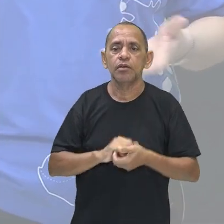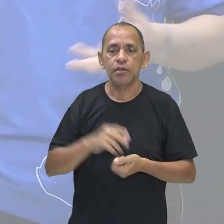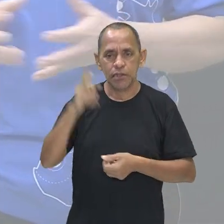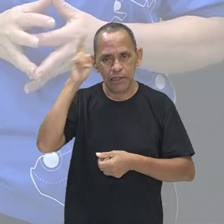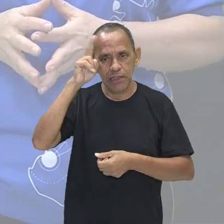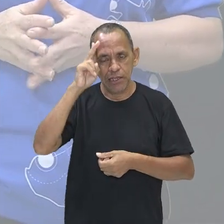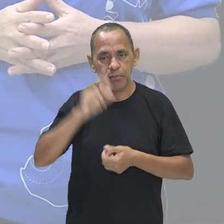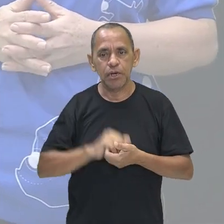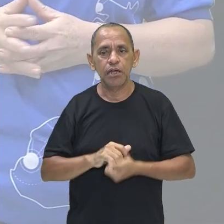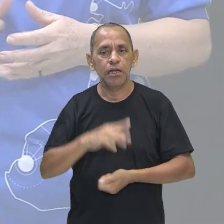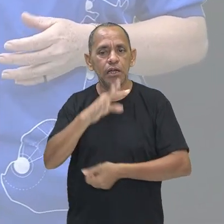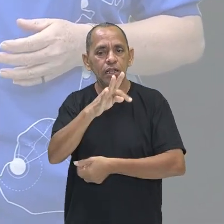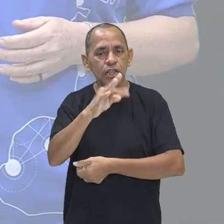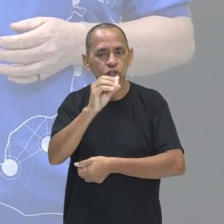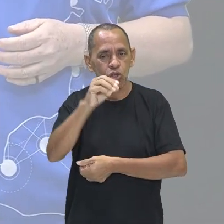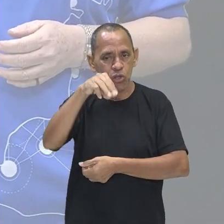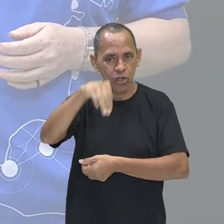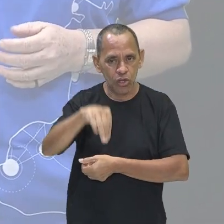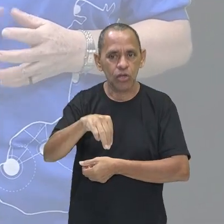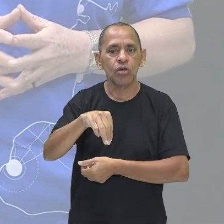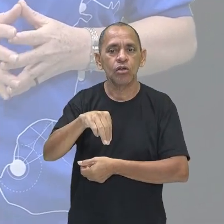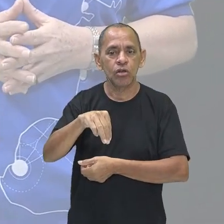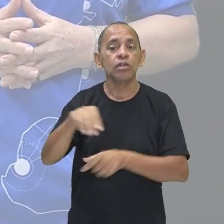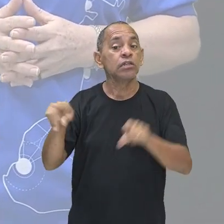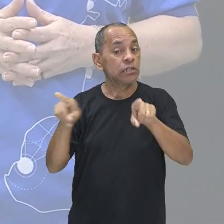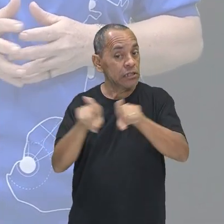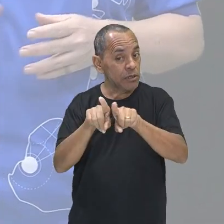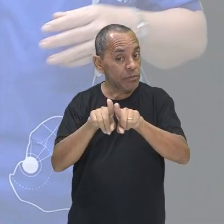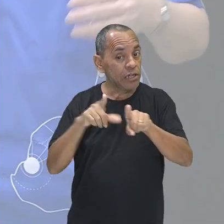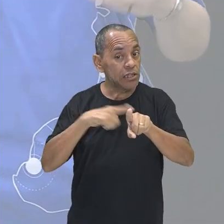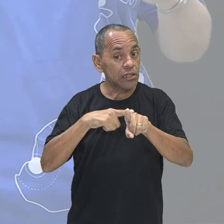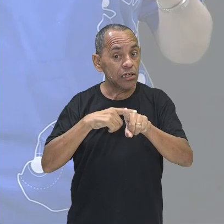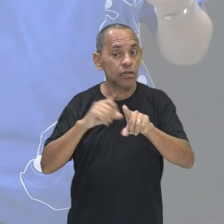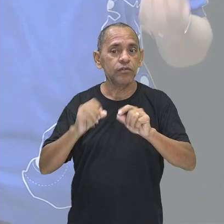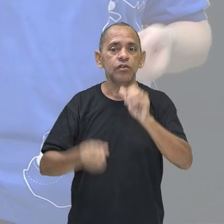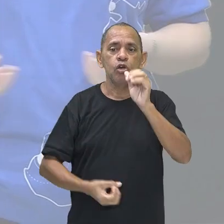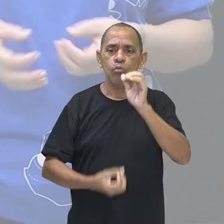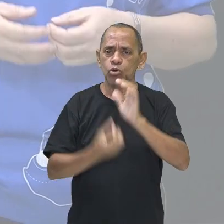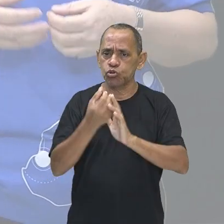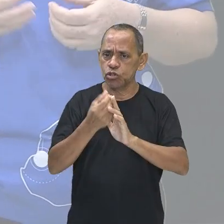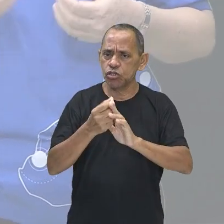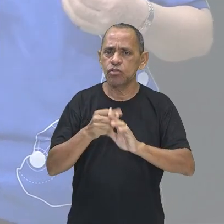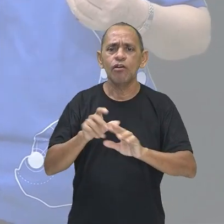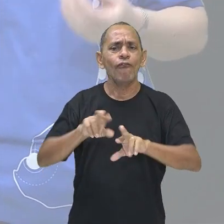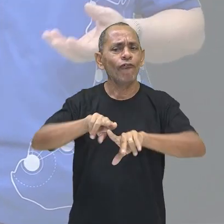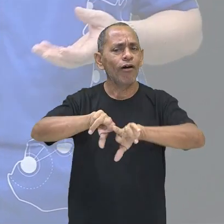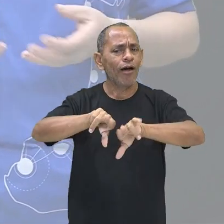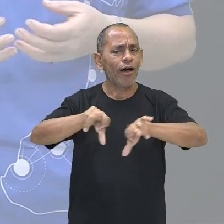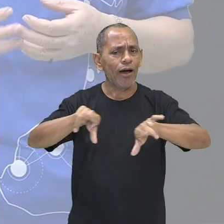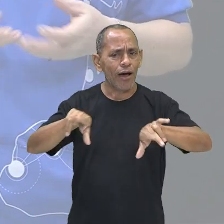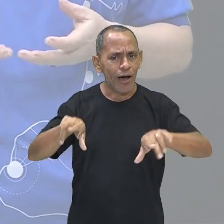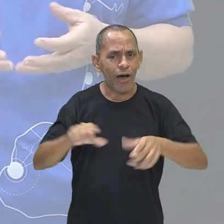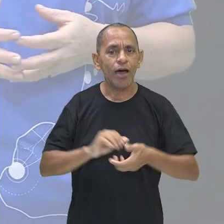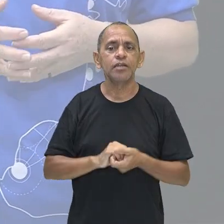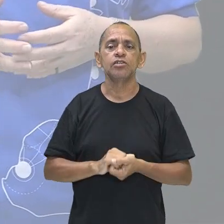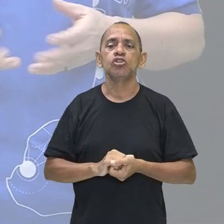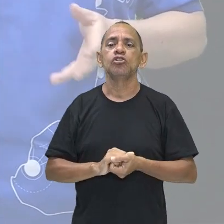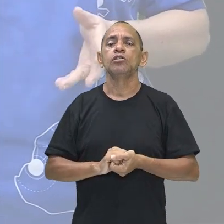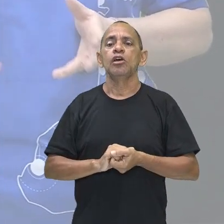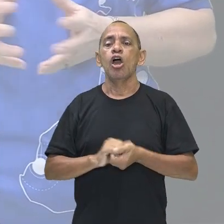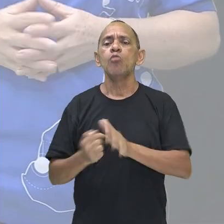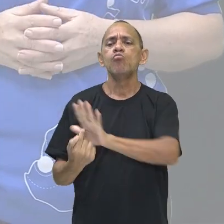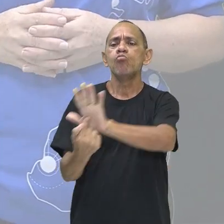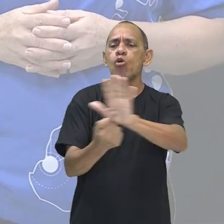ouviram também, enquanto João Gilberto trouxe o ritmo e a batida, Tom Jobim trouxe uma harmonia um pouco mais requintada ao movimento.